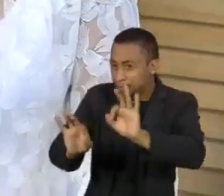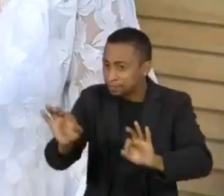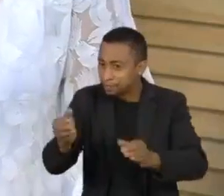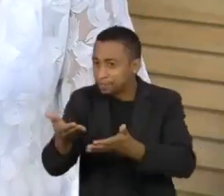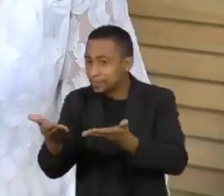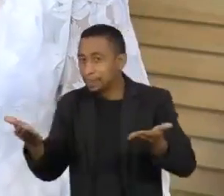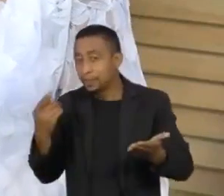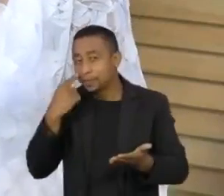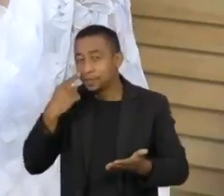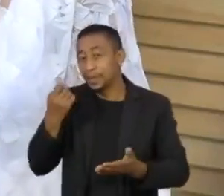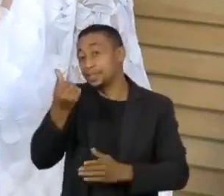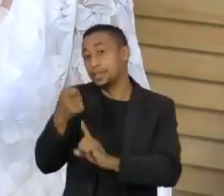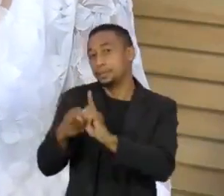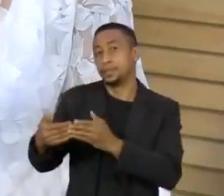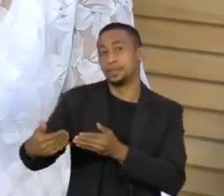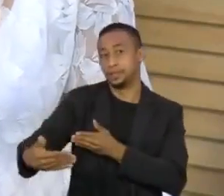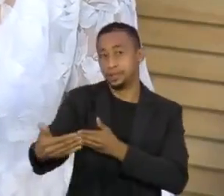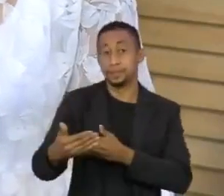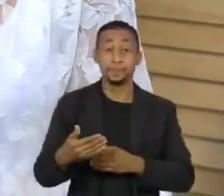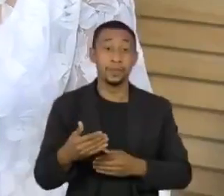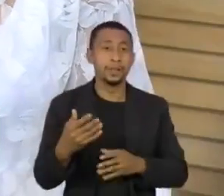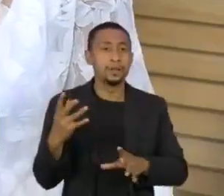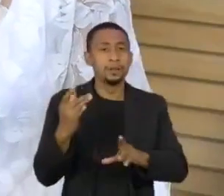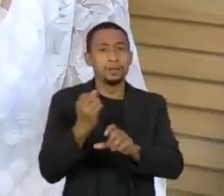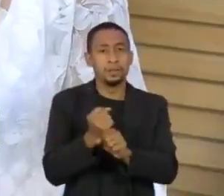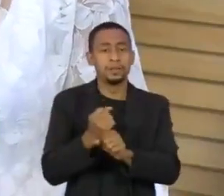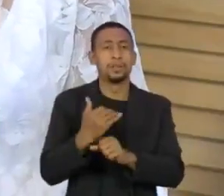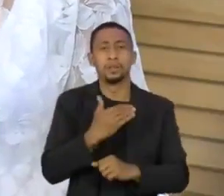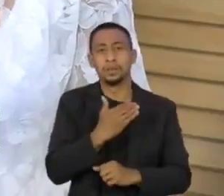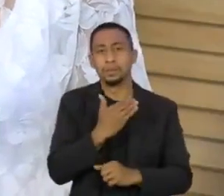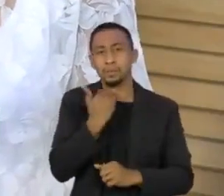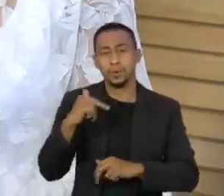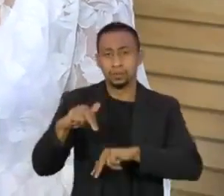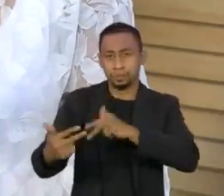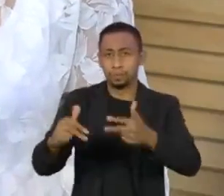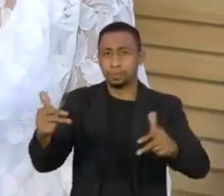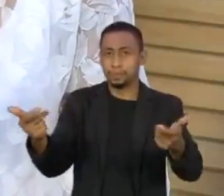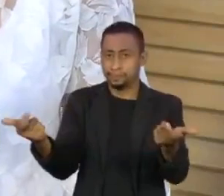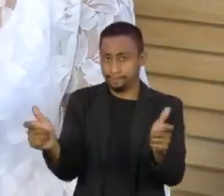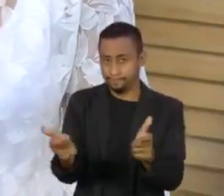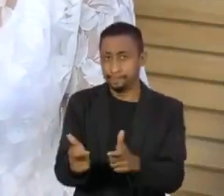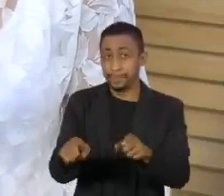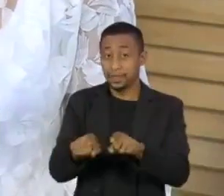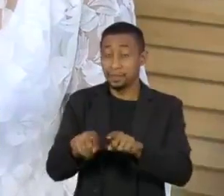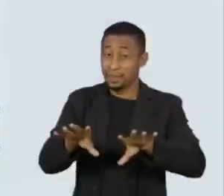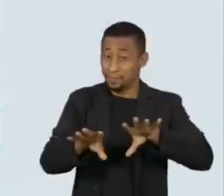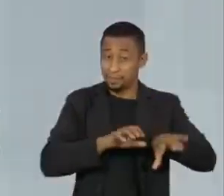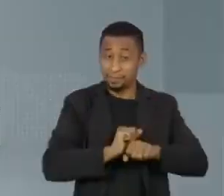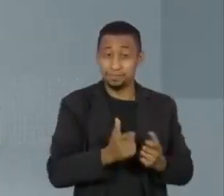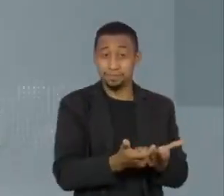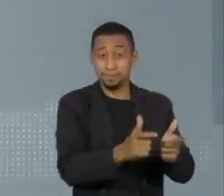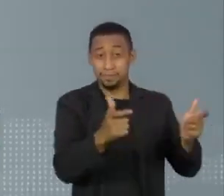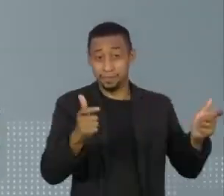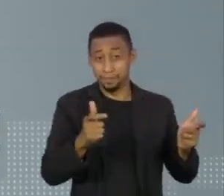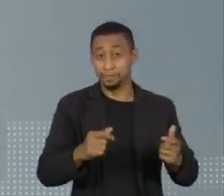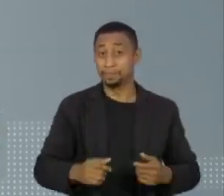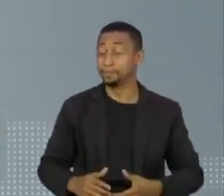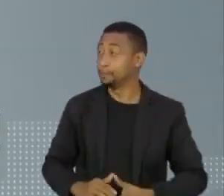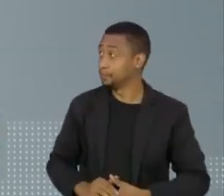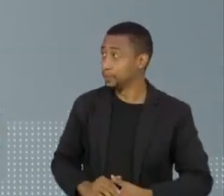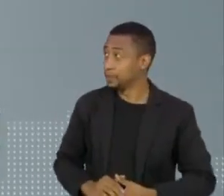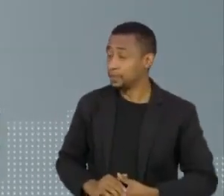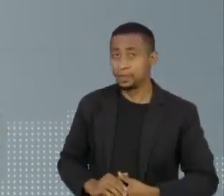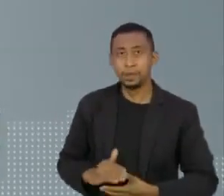e os números da academia seguem com queda na média de mortes e aumento nos casos com